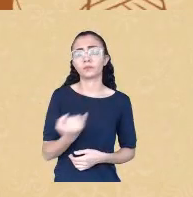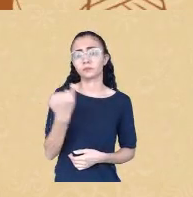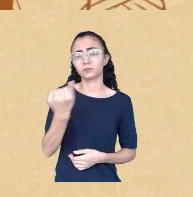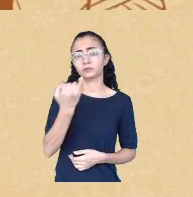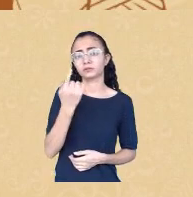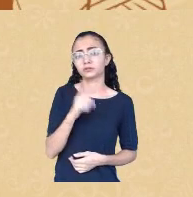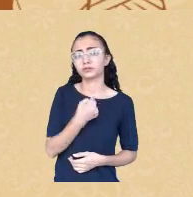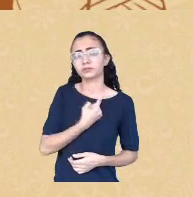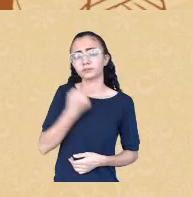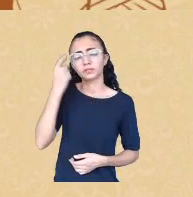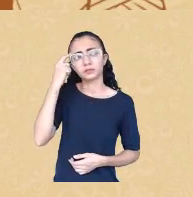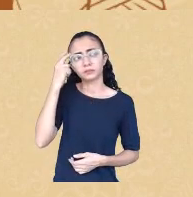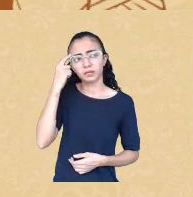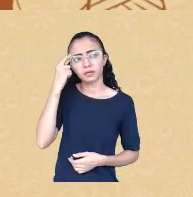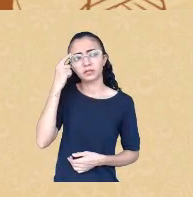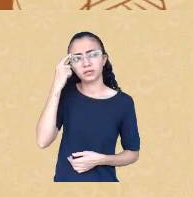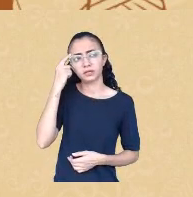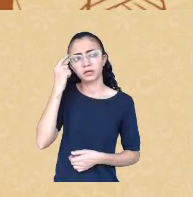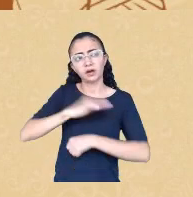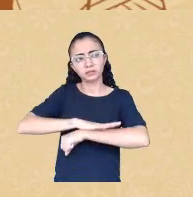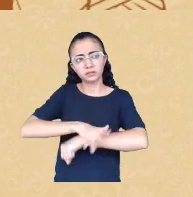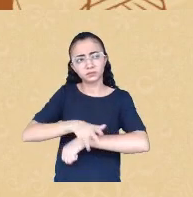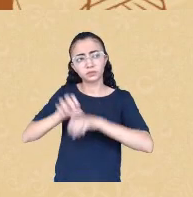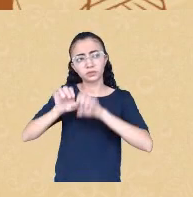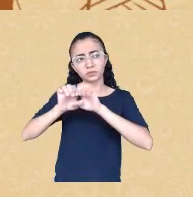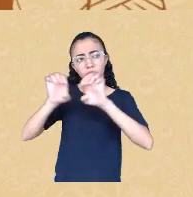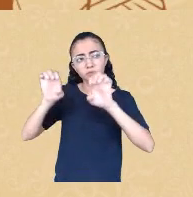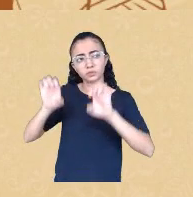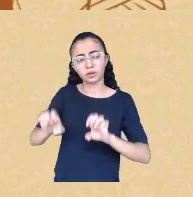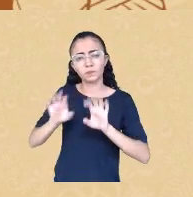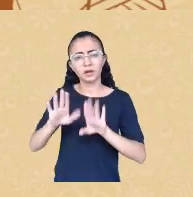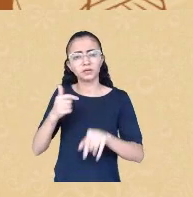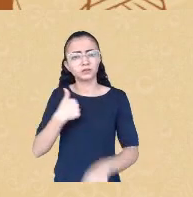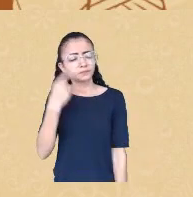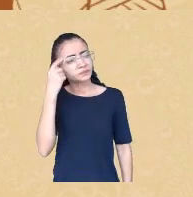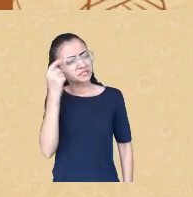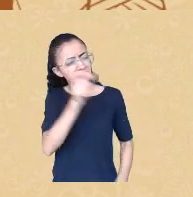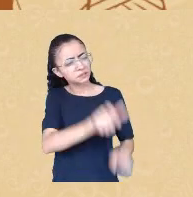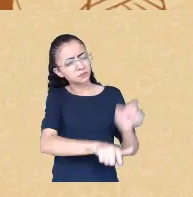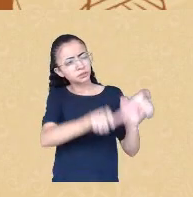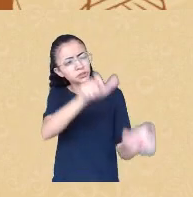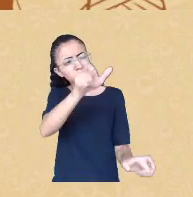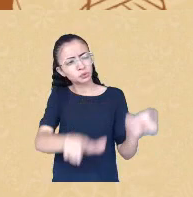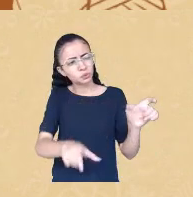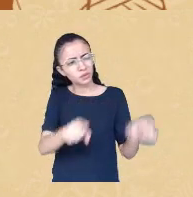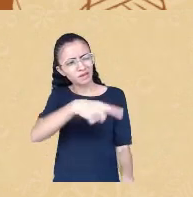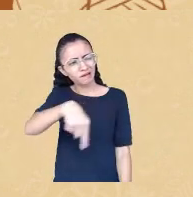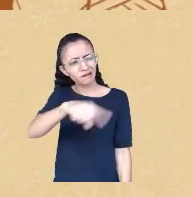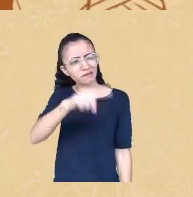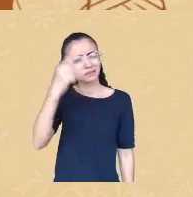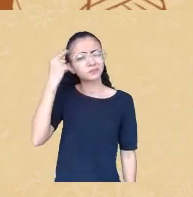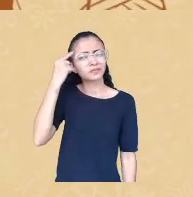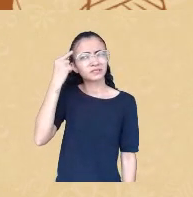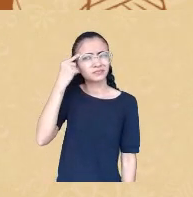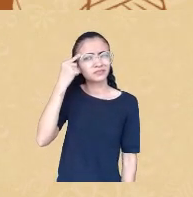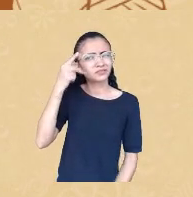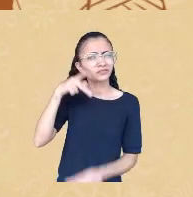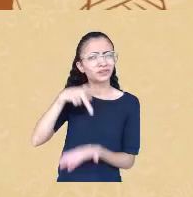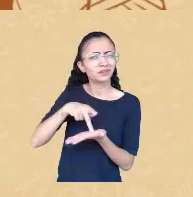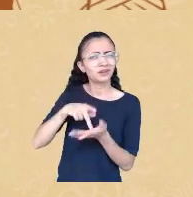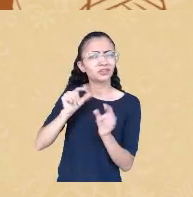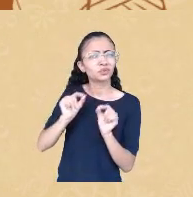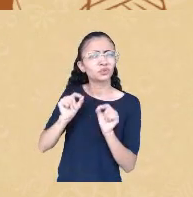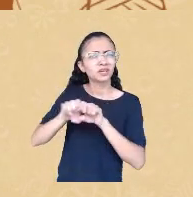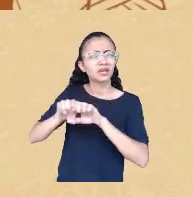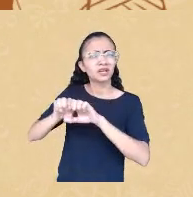mas eu fico pensando se as pessoas estão refletindo realmente sobre que esse racismo, por ser estrutural, o que